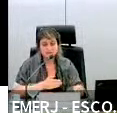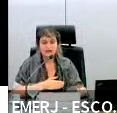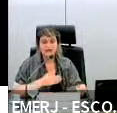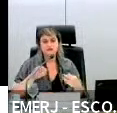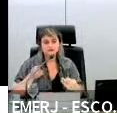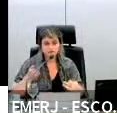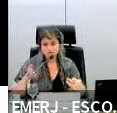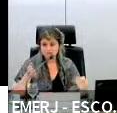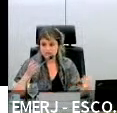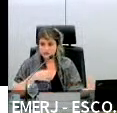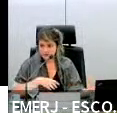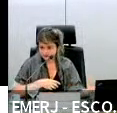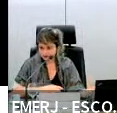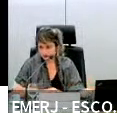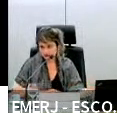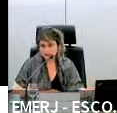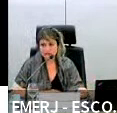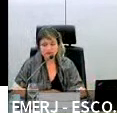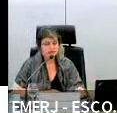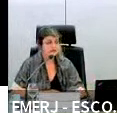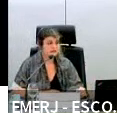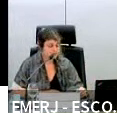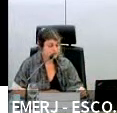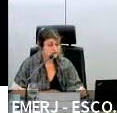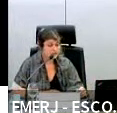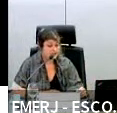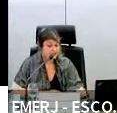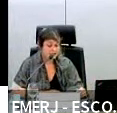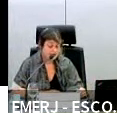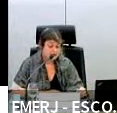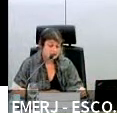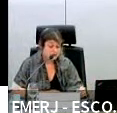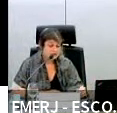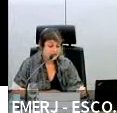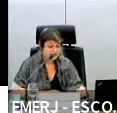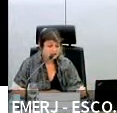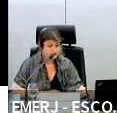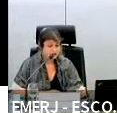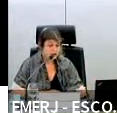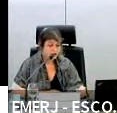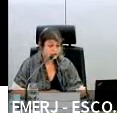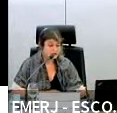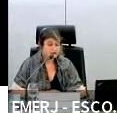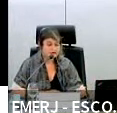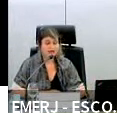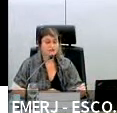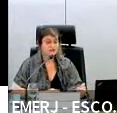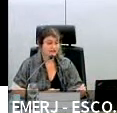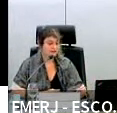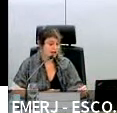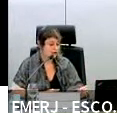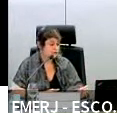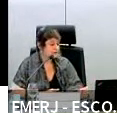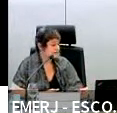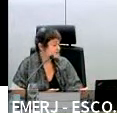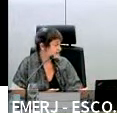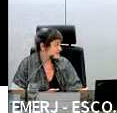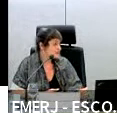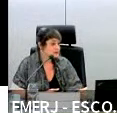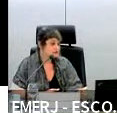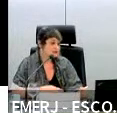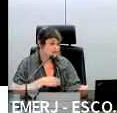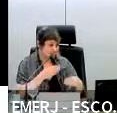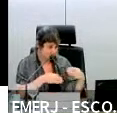que separa o suicídio à vida. Né? Então, E muitos relatam o acolhimento relacionado a comunidades